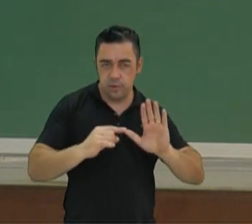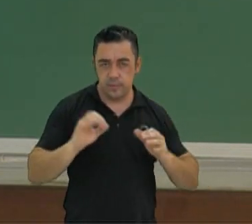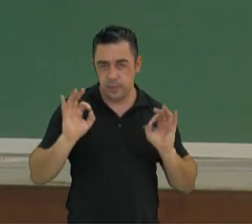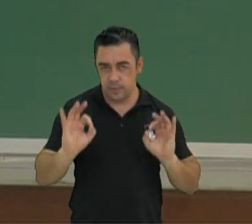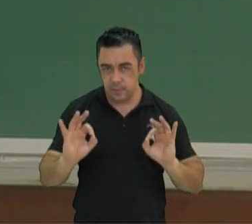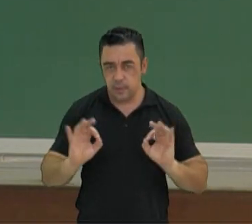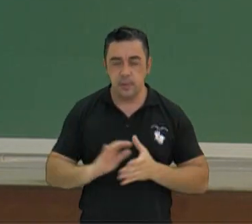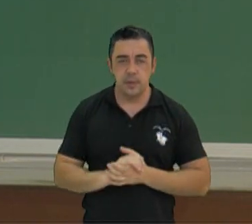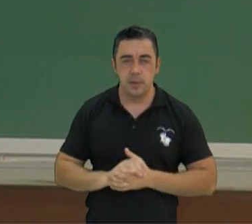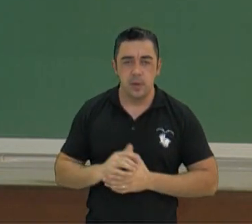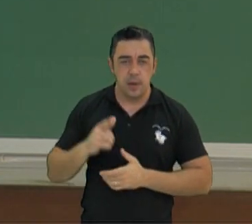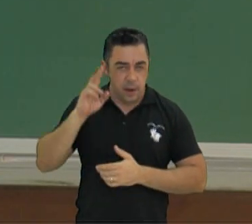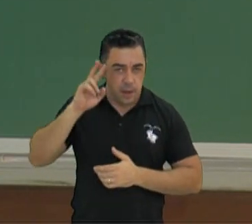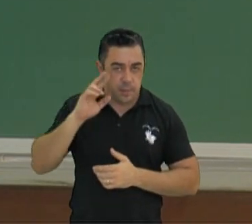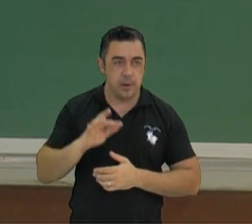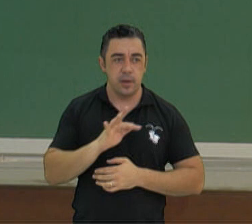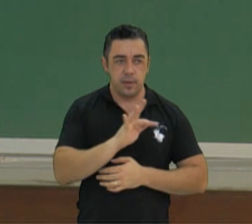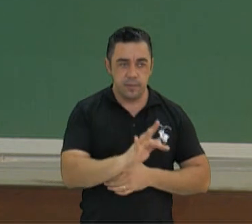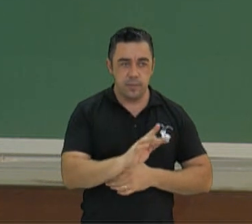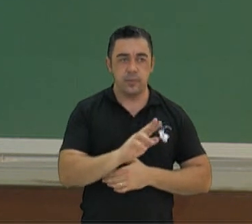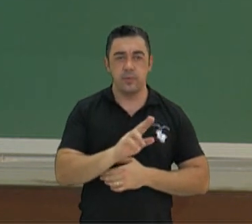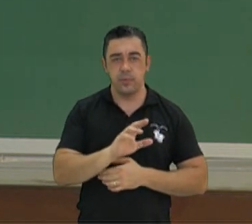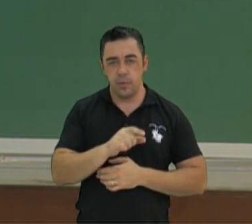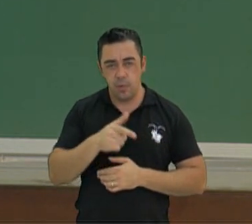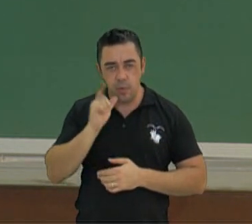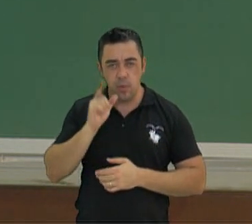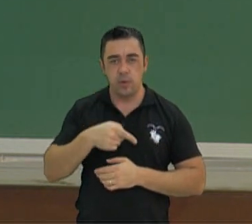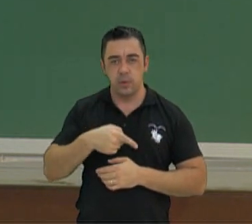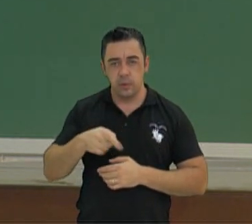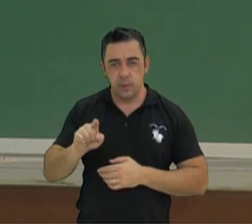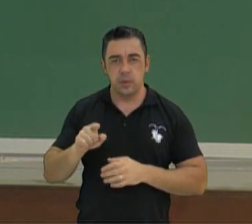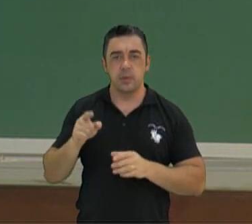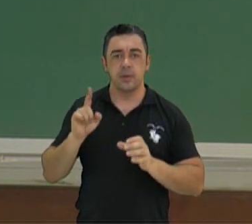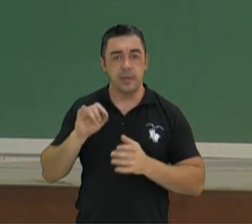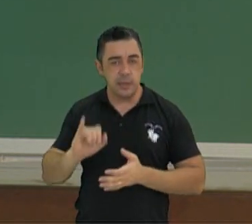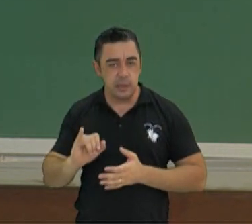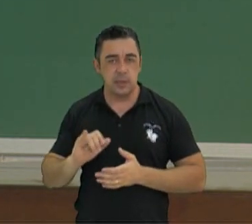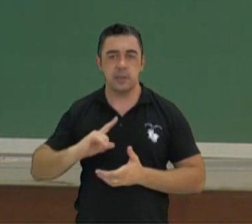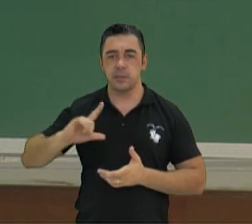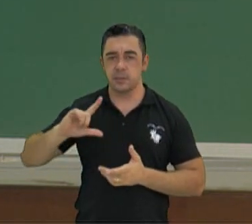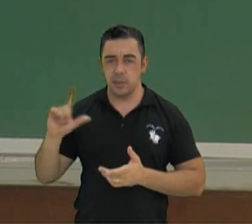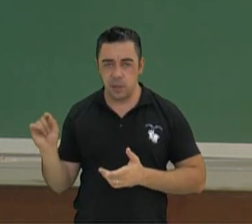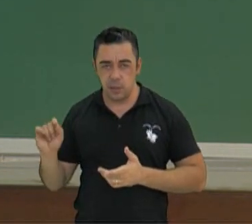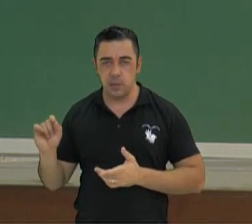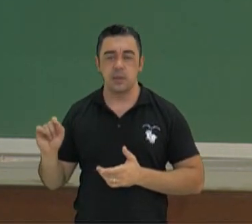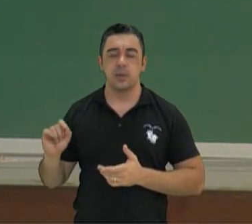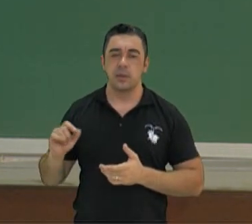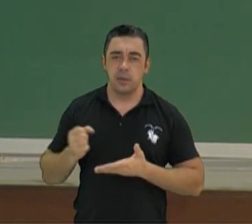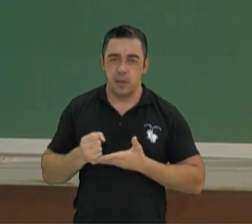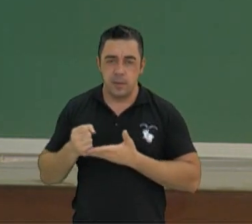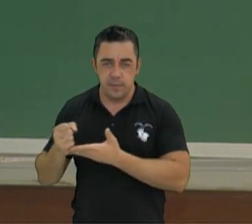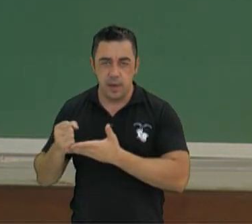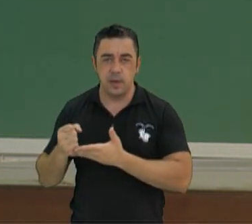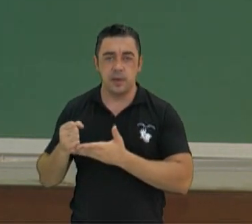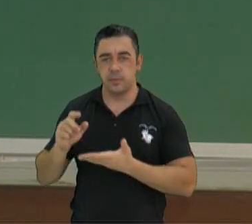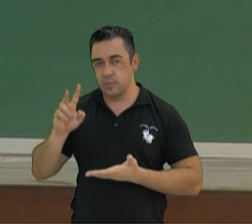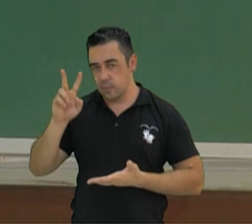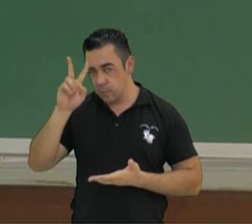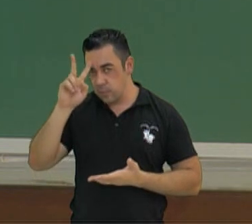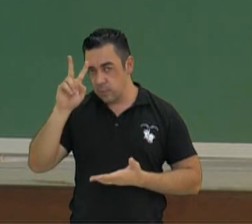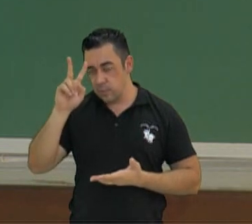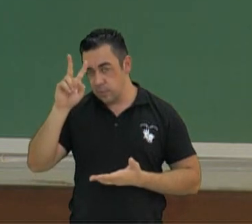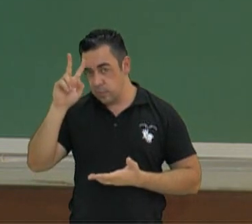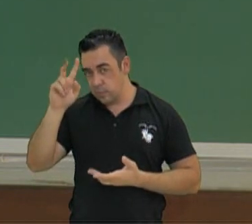Lembra? Fui ontem no clube, briguei e saí carregado para o